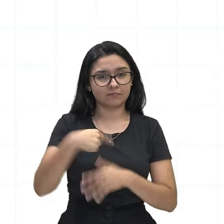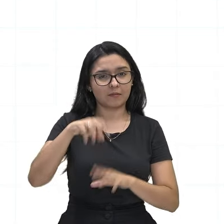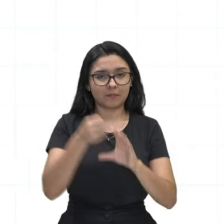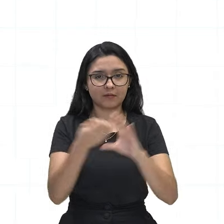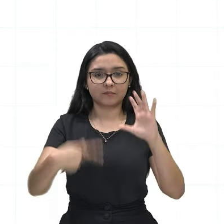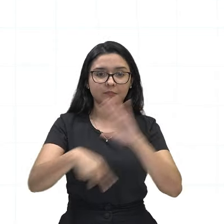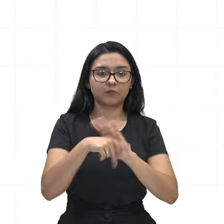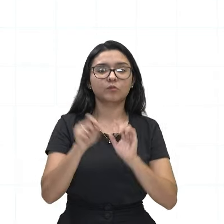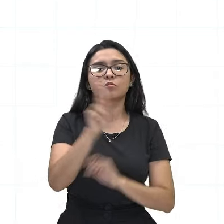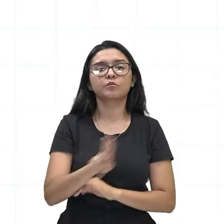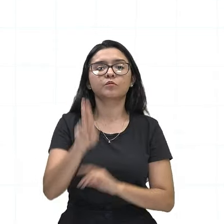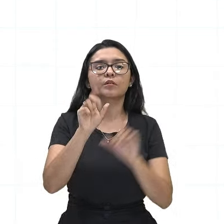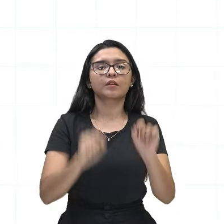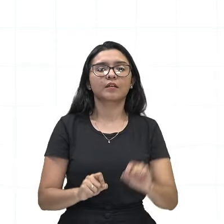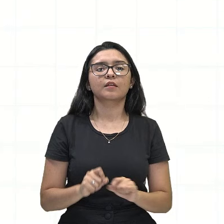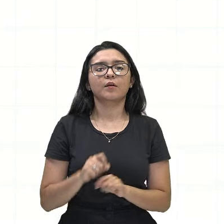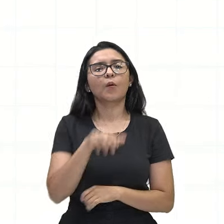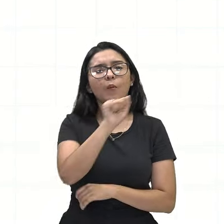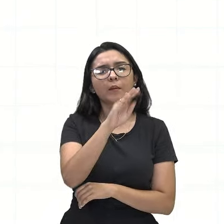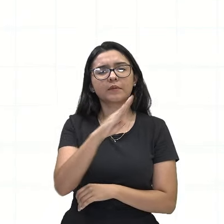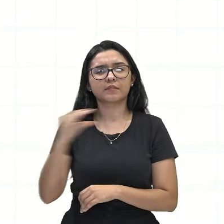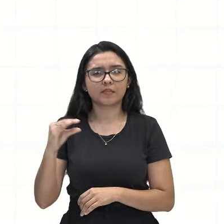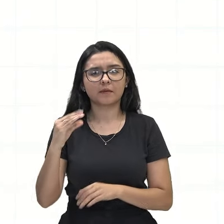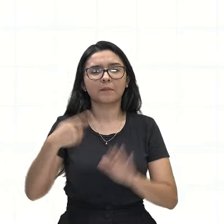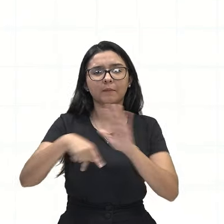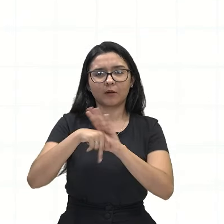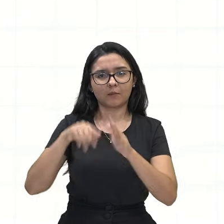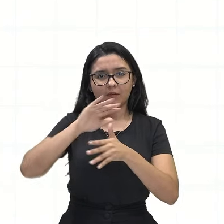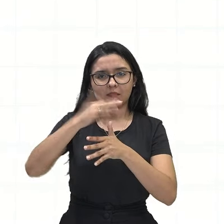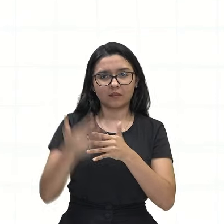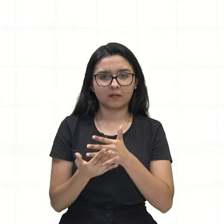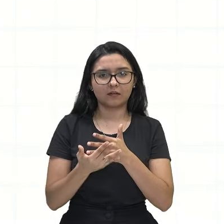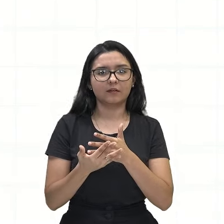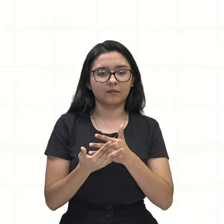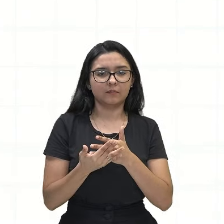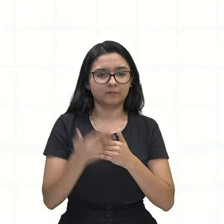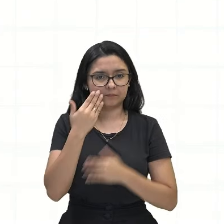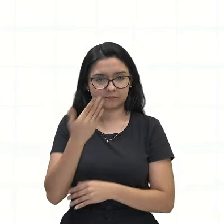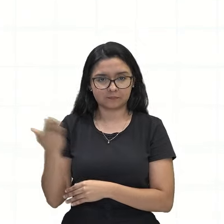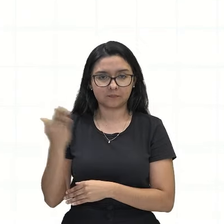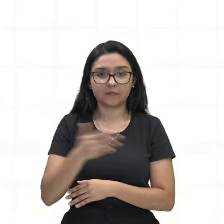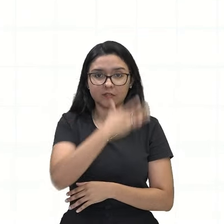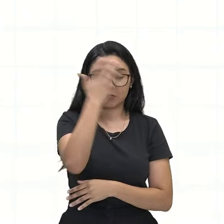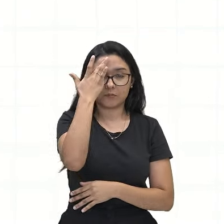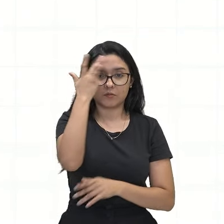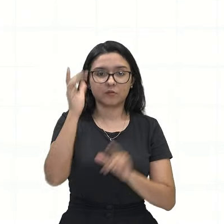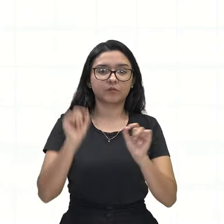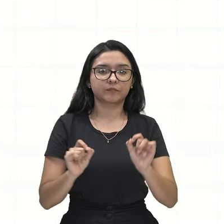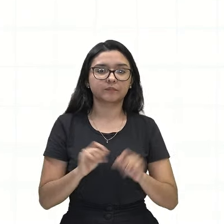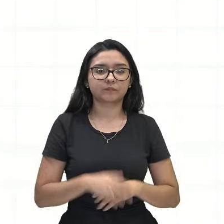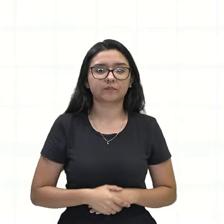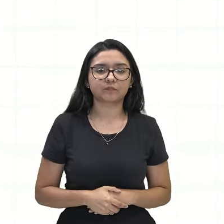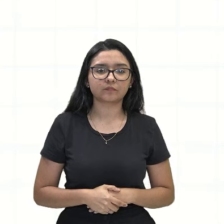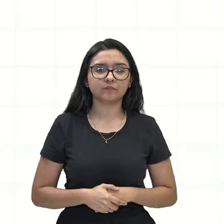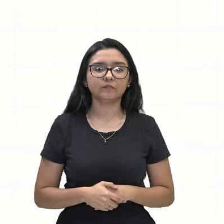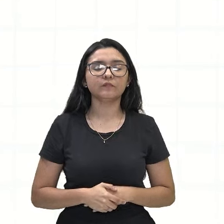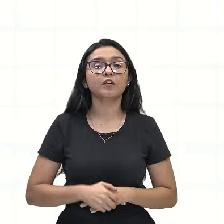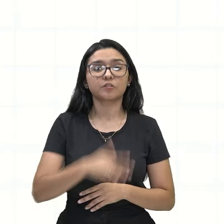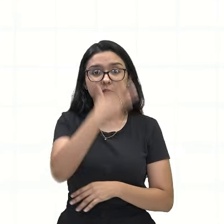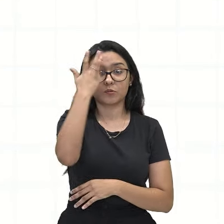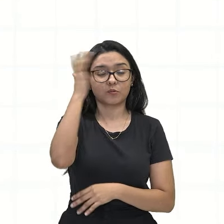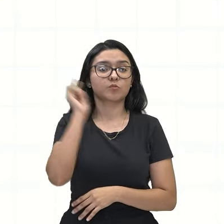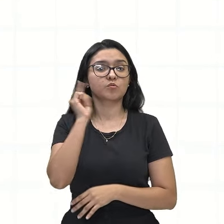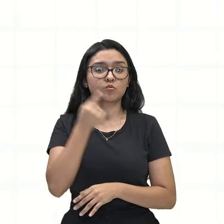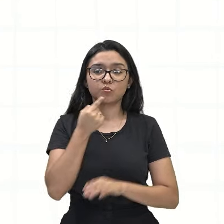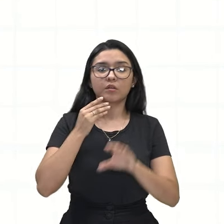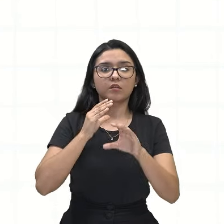através ali do alfabeto, né, do alfabeto manual, em que as pessoas surdas se comunicam,